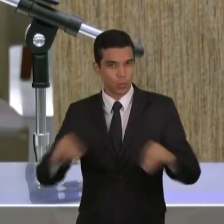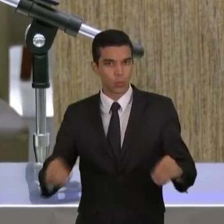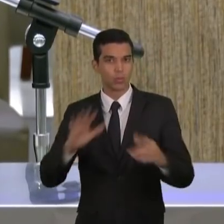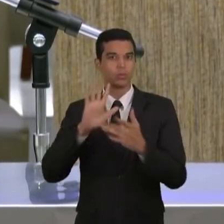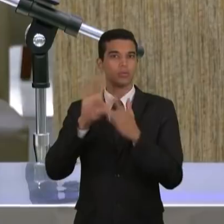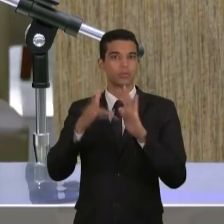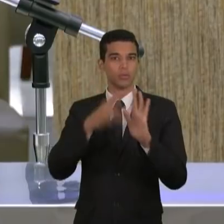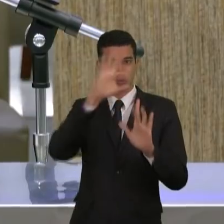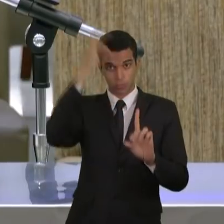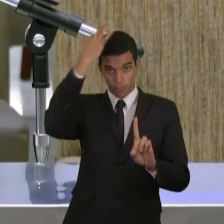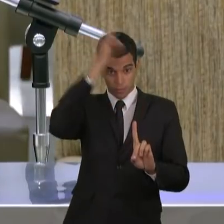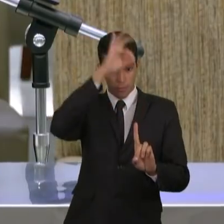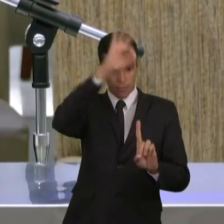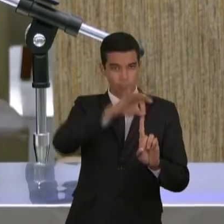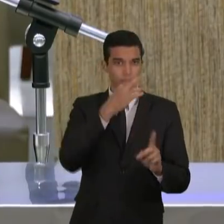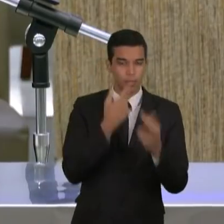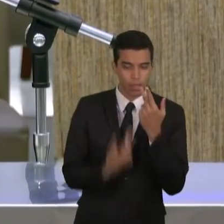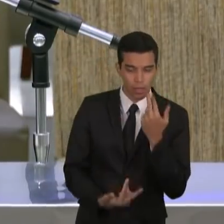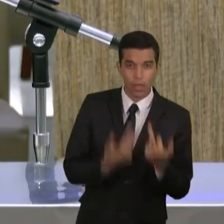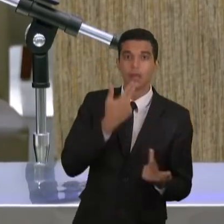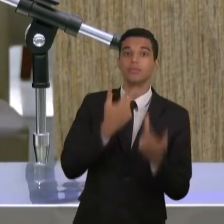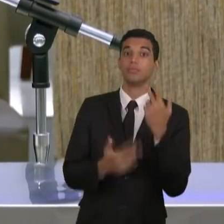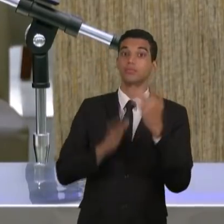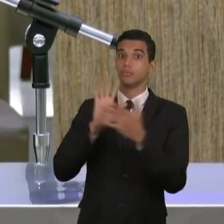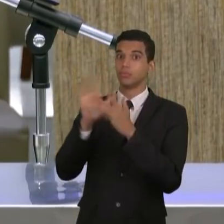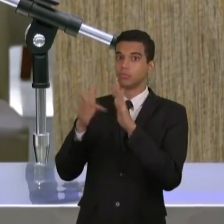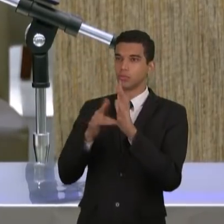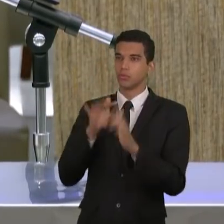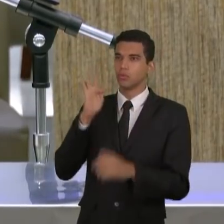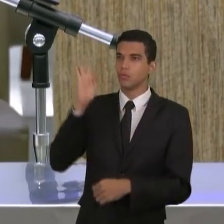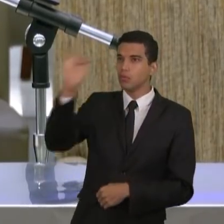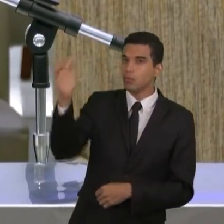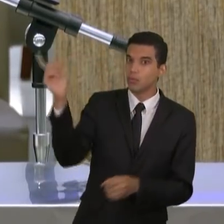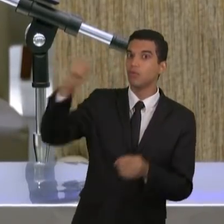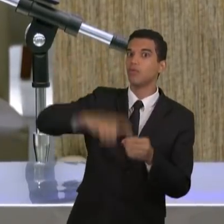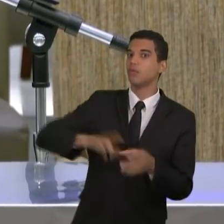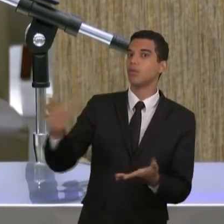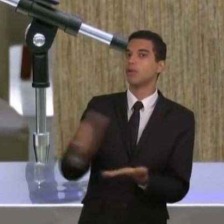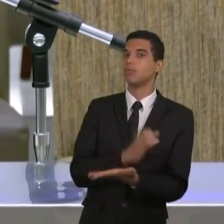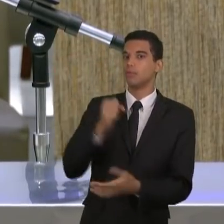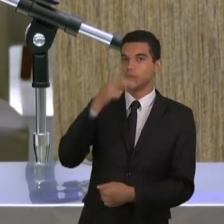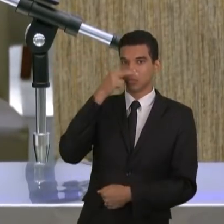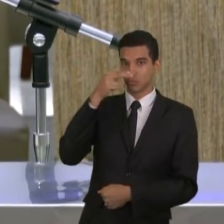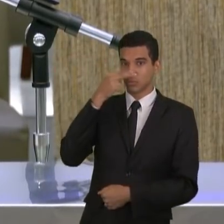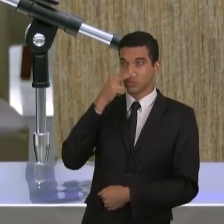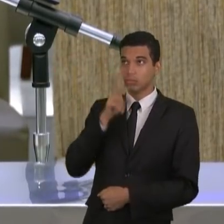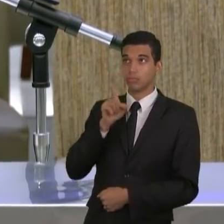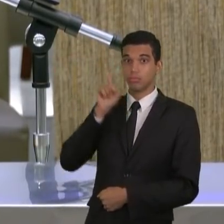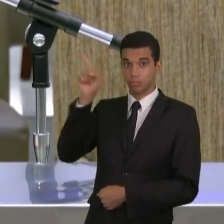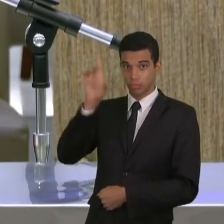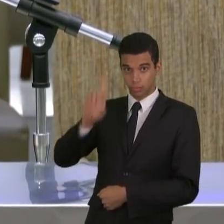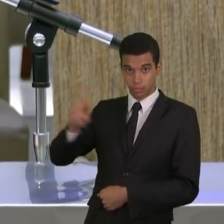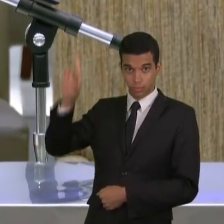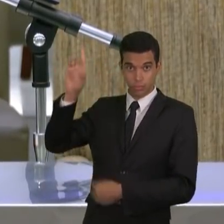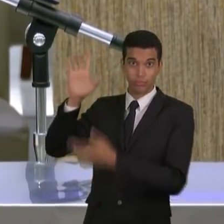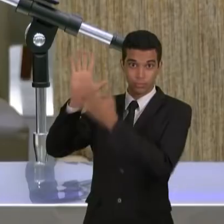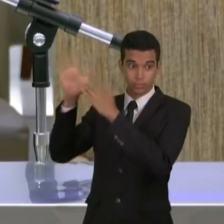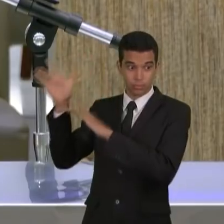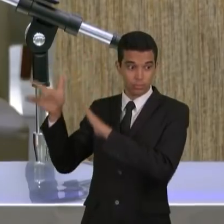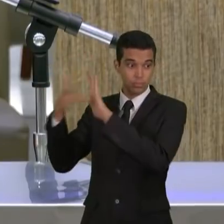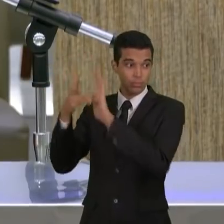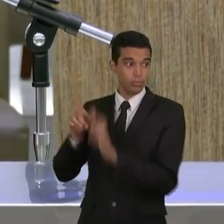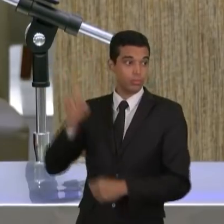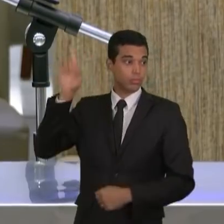Cristo que batiza com Espírito Santo ou crítica em breve vai voltar ele é um Deus que se faz conhecer